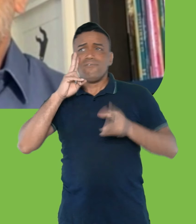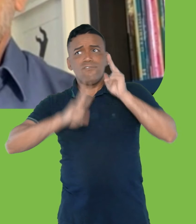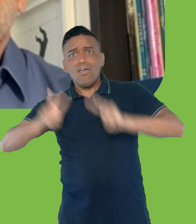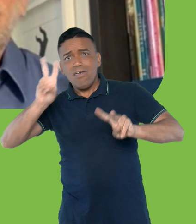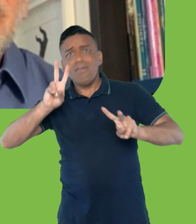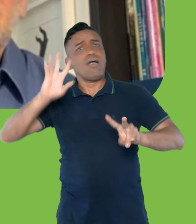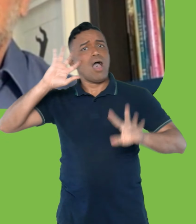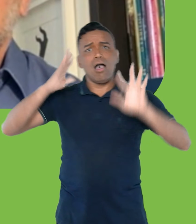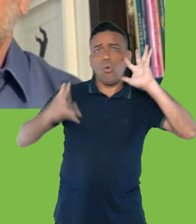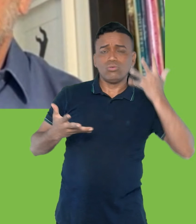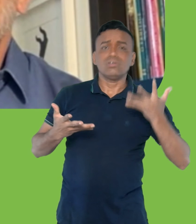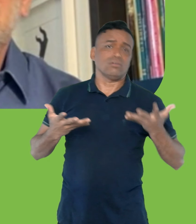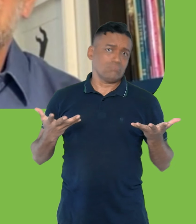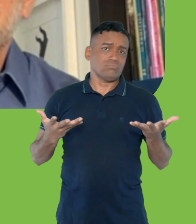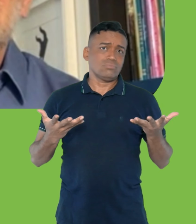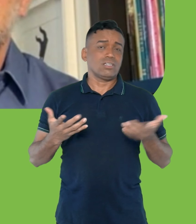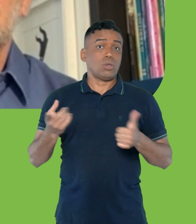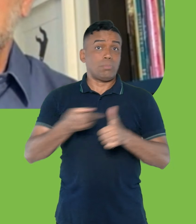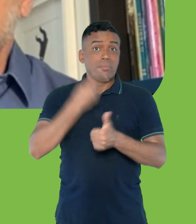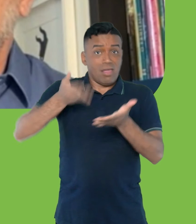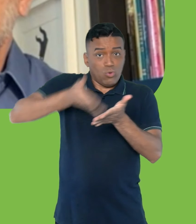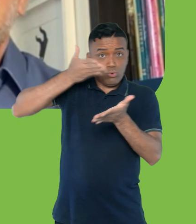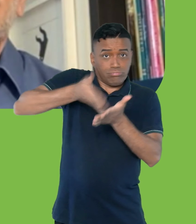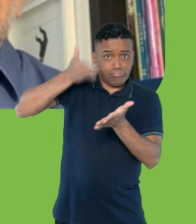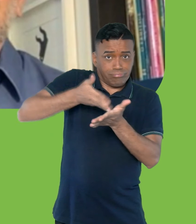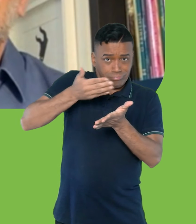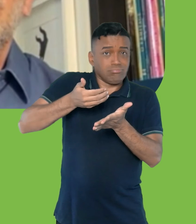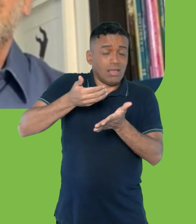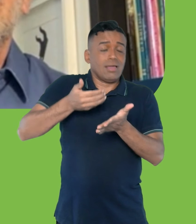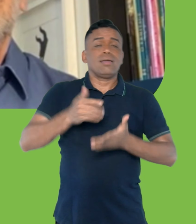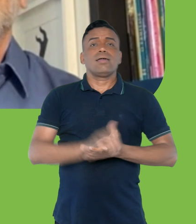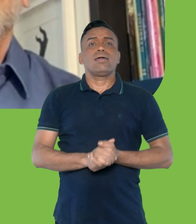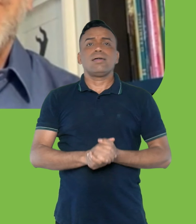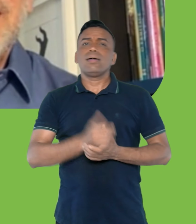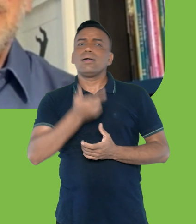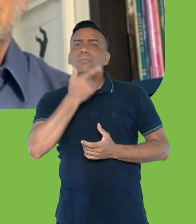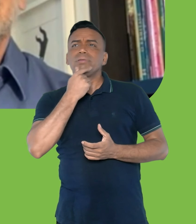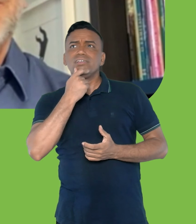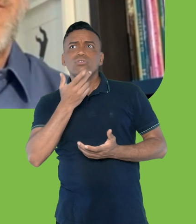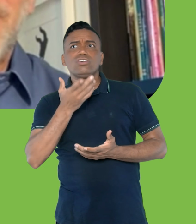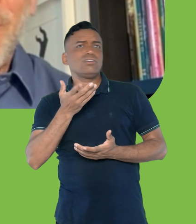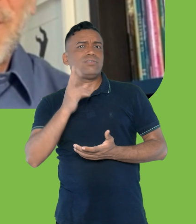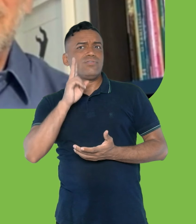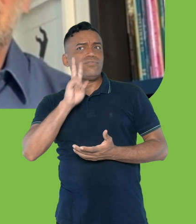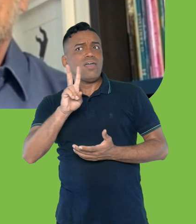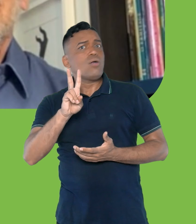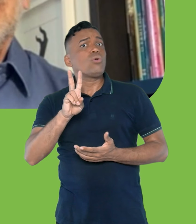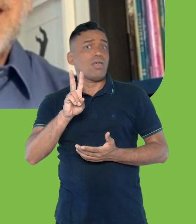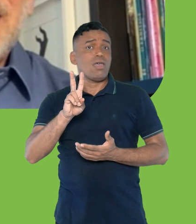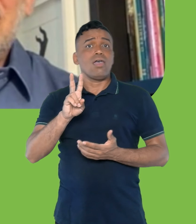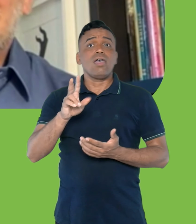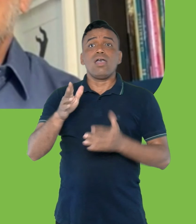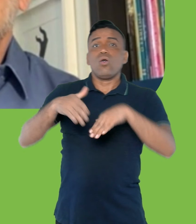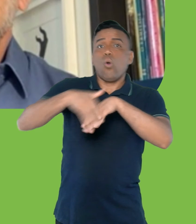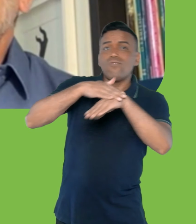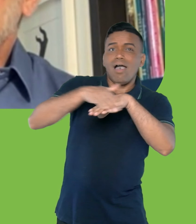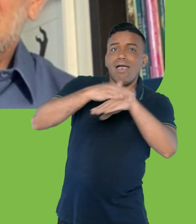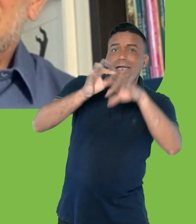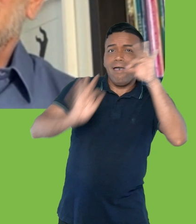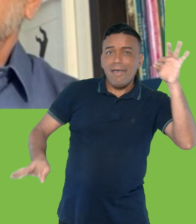dia. Ele começa, nas primeiras páginas do livro, é o menino que ouve conversas, fofocas,